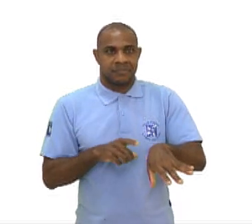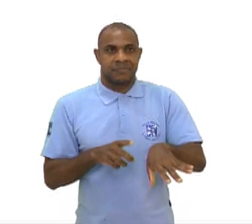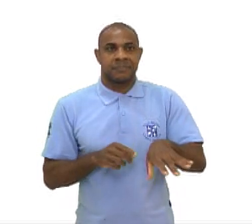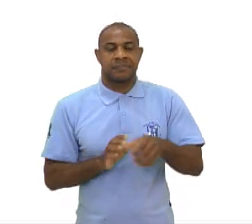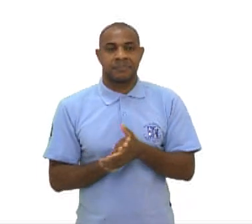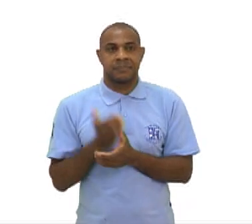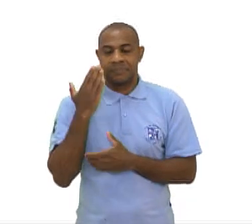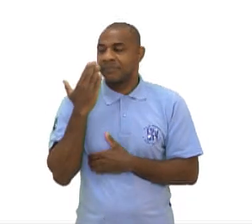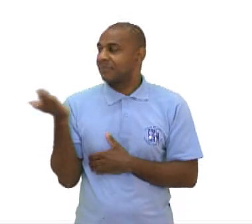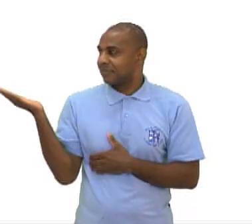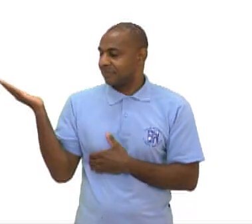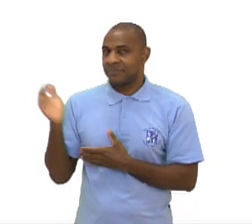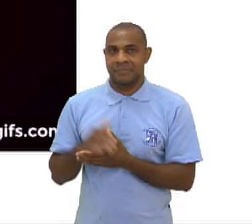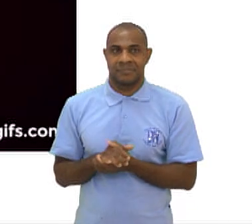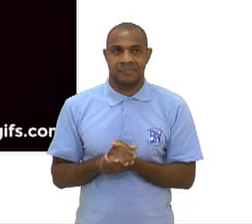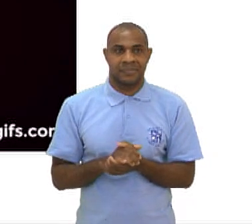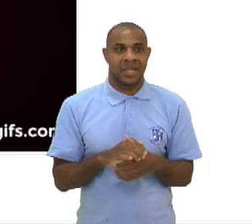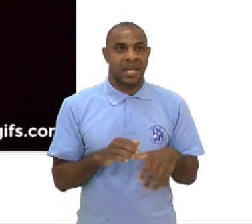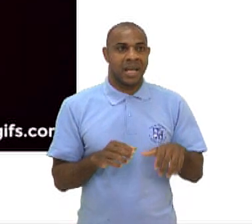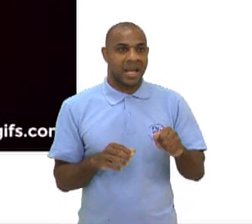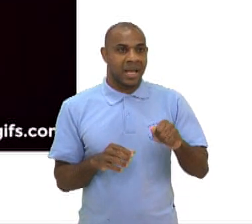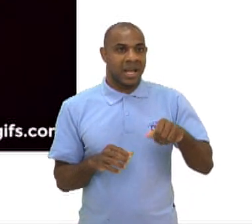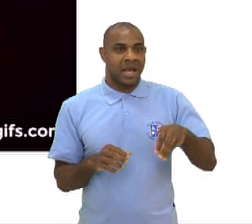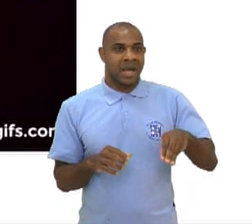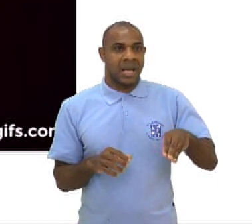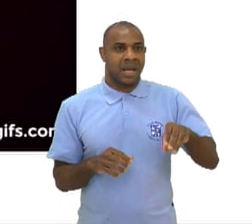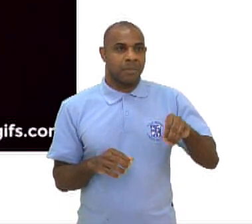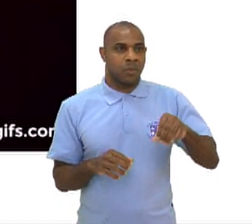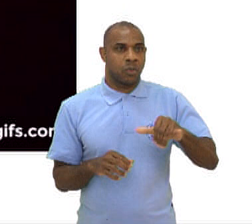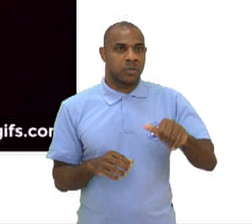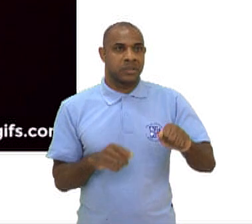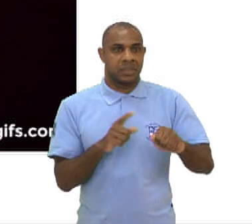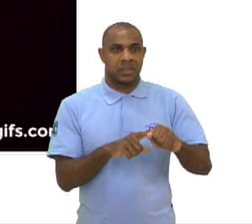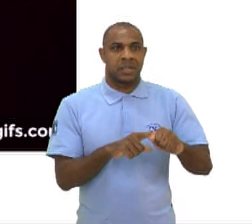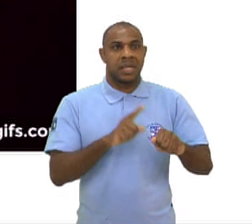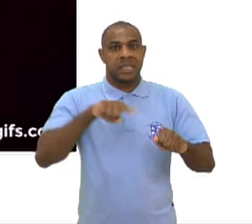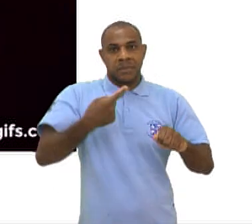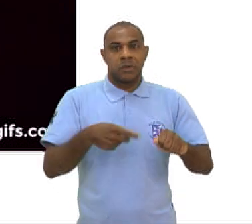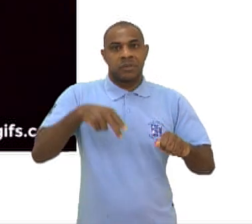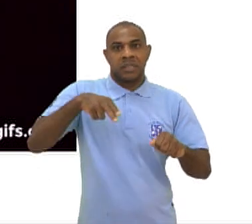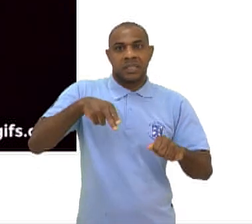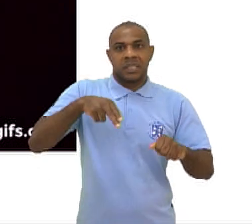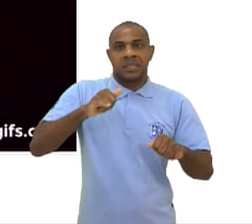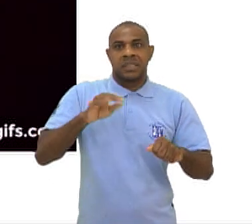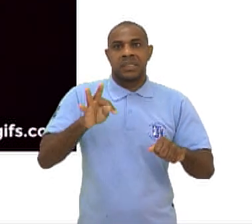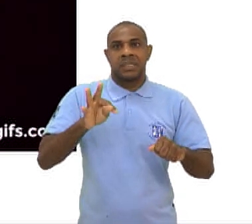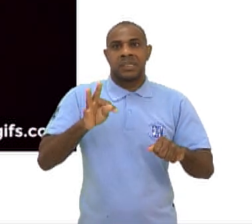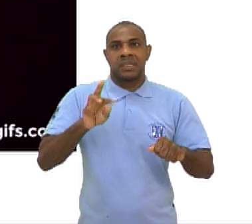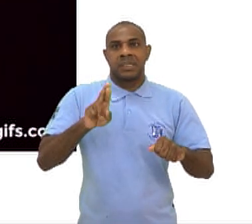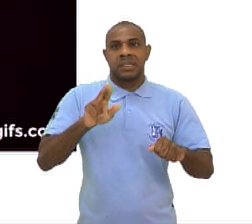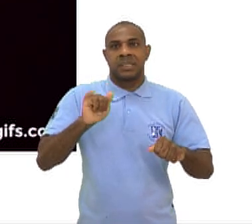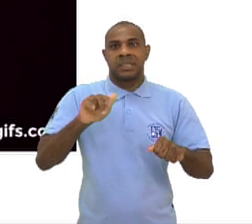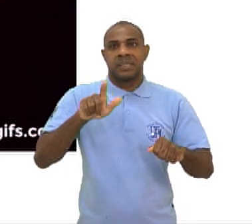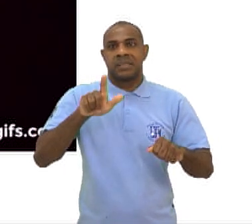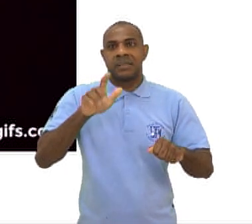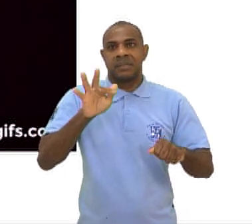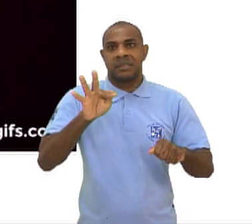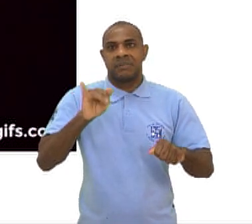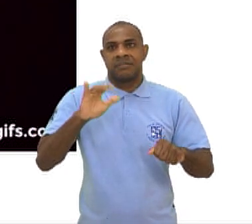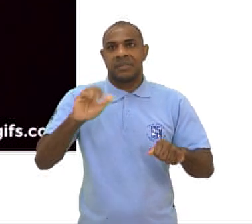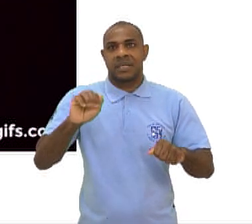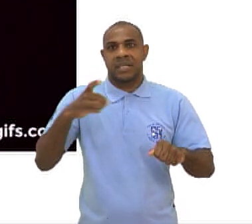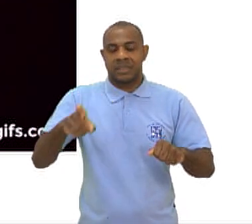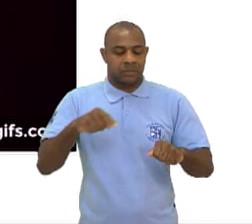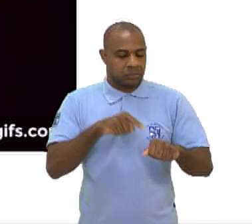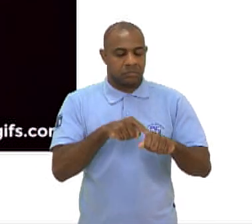ali. Formou a amônia. Depois disso, vai para a segunda etapa, que é a nitrificação, que é dividida em duas etapas. A nitrosação, a primeira que